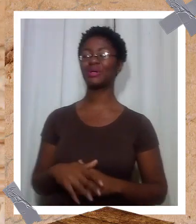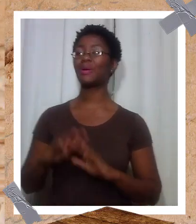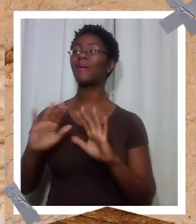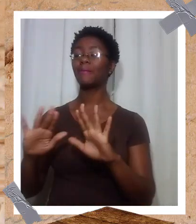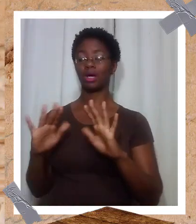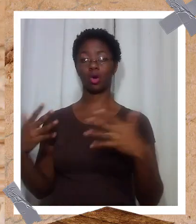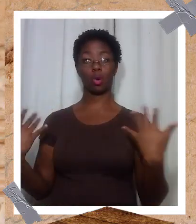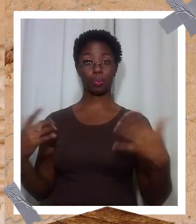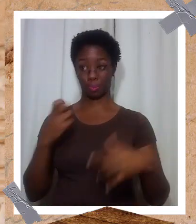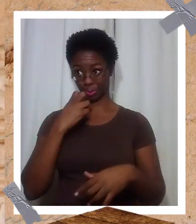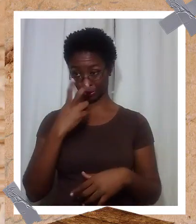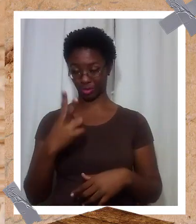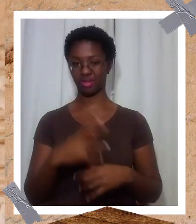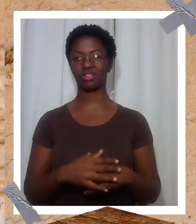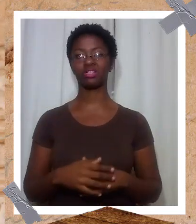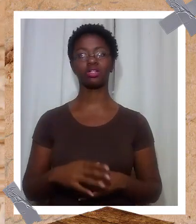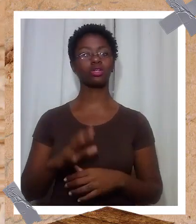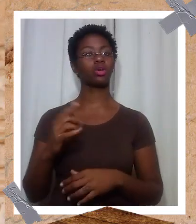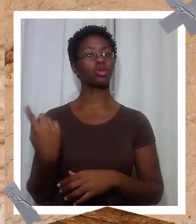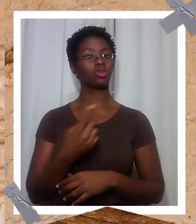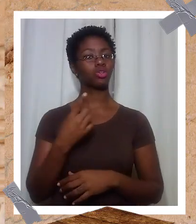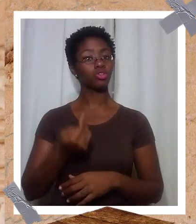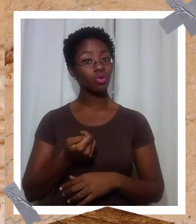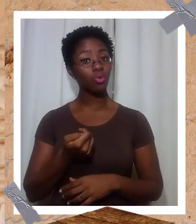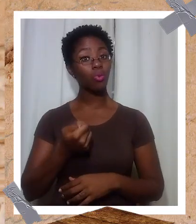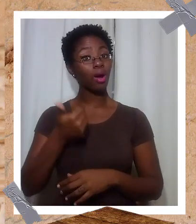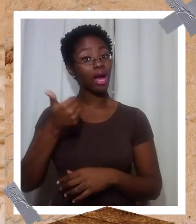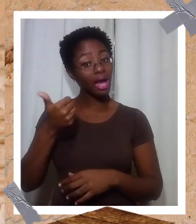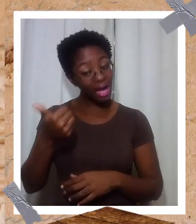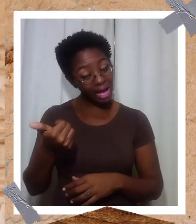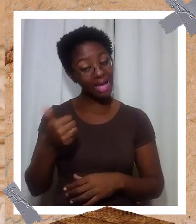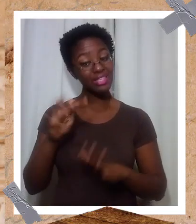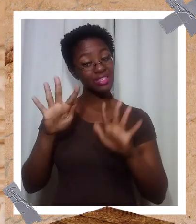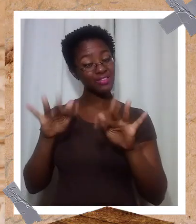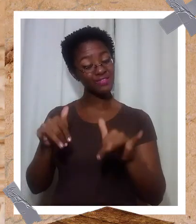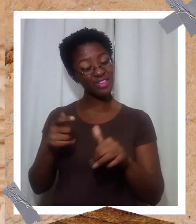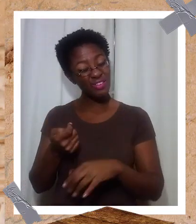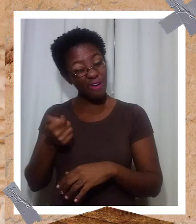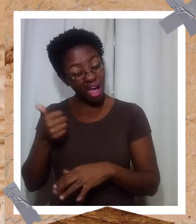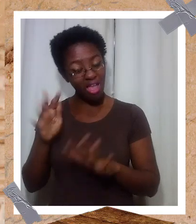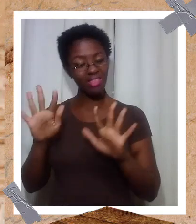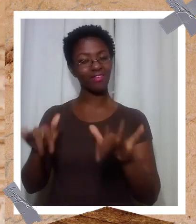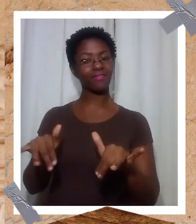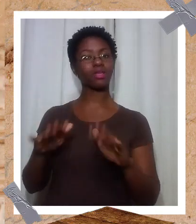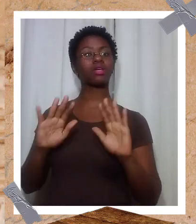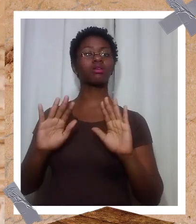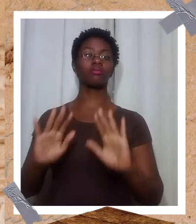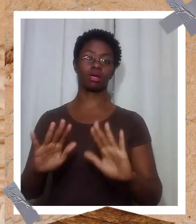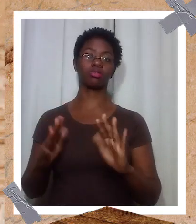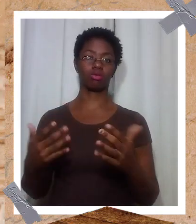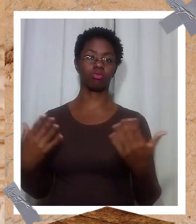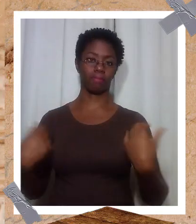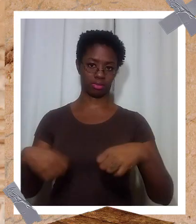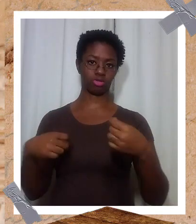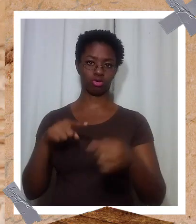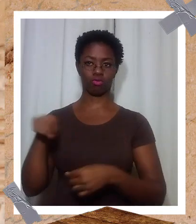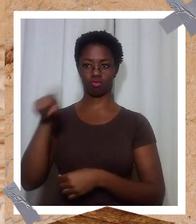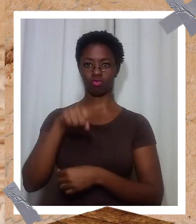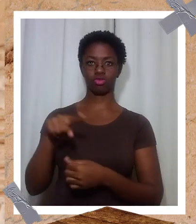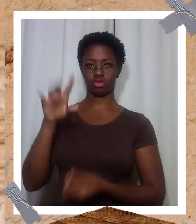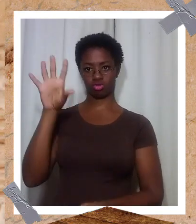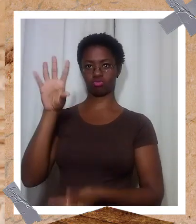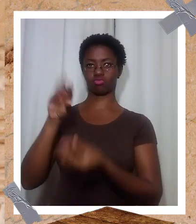que quase caminhando para um quase fim, então eu vou pedir para vocês serem bem objetivos nas